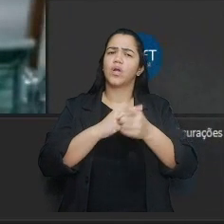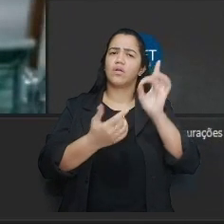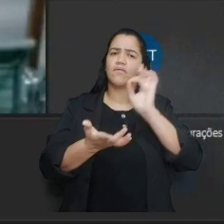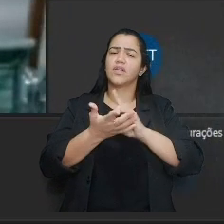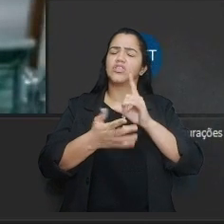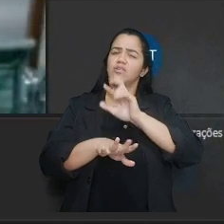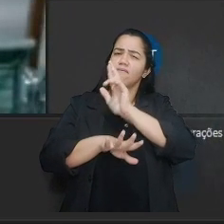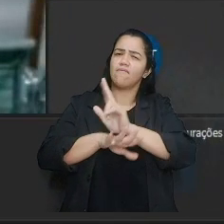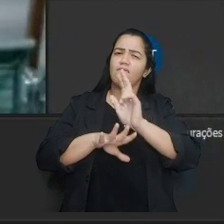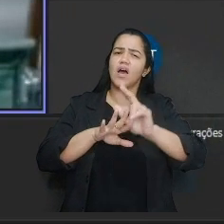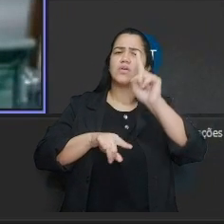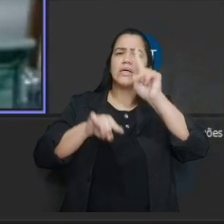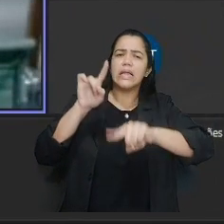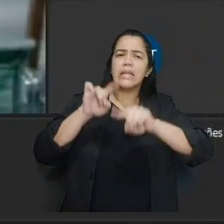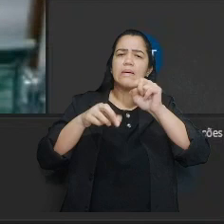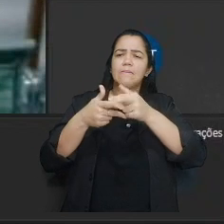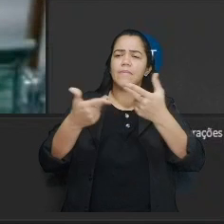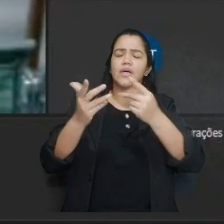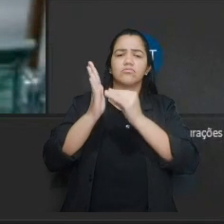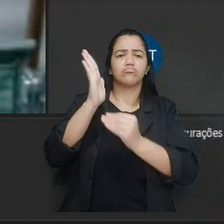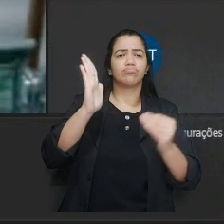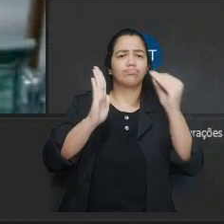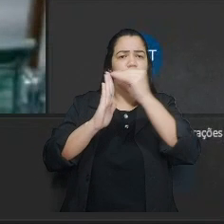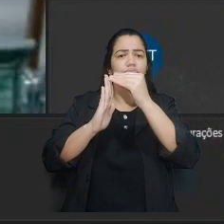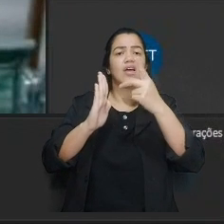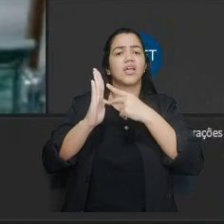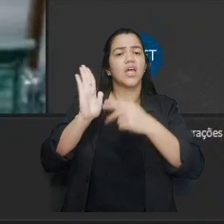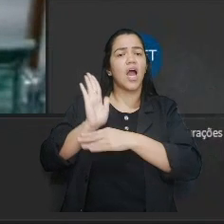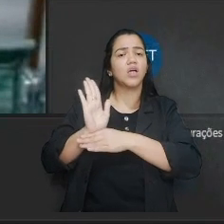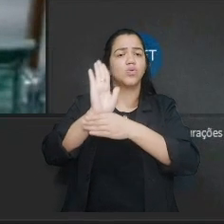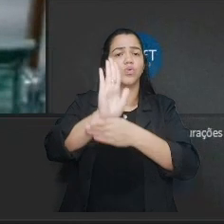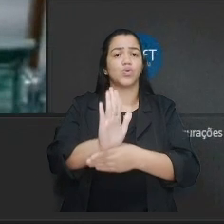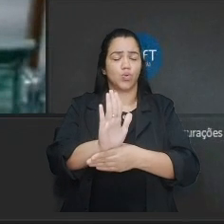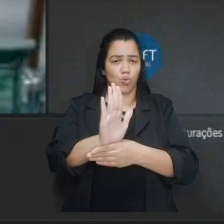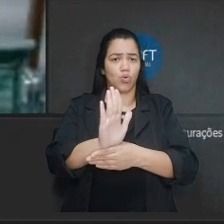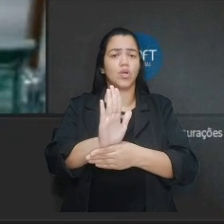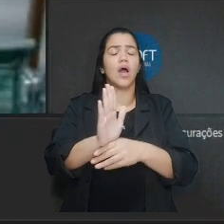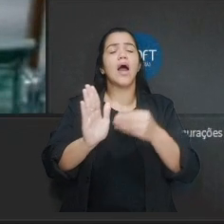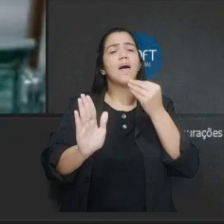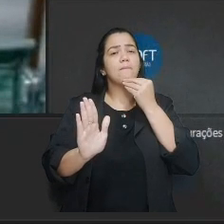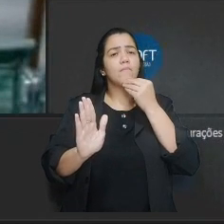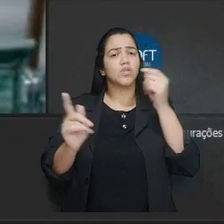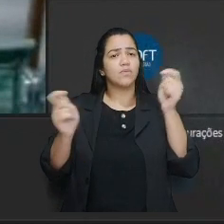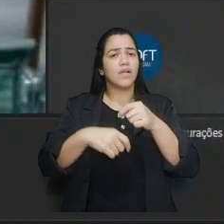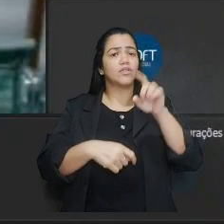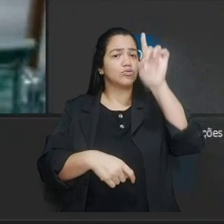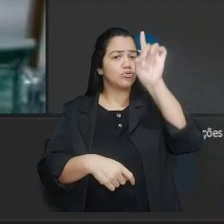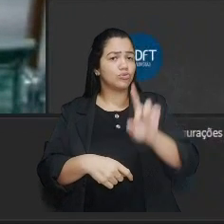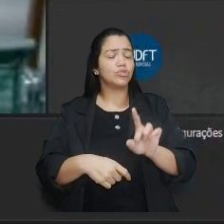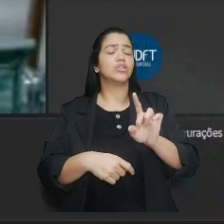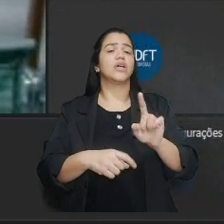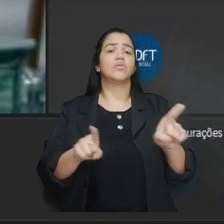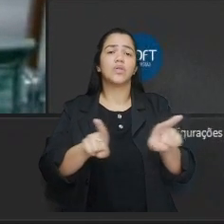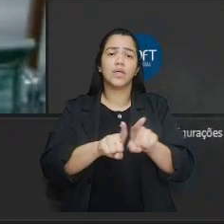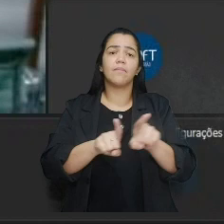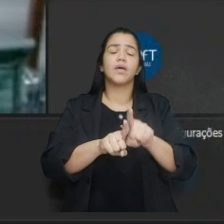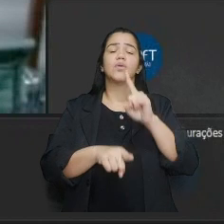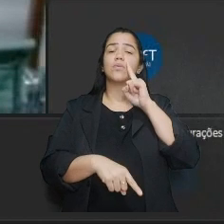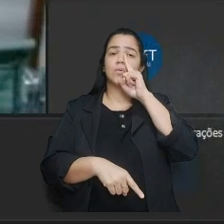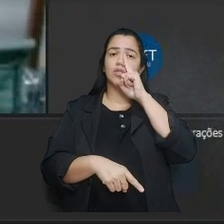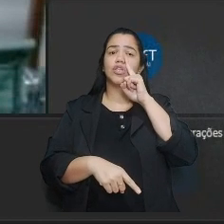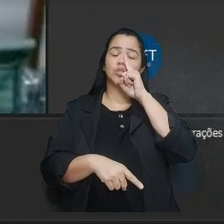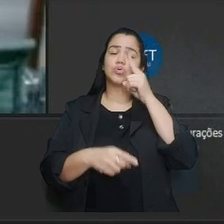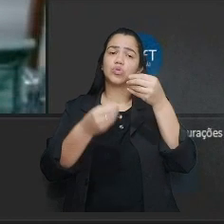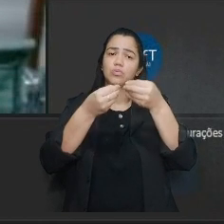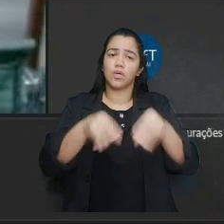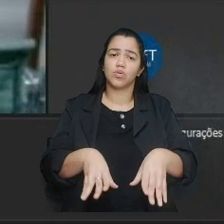contrário, há diversos elementos nos autos que corroboram a probabilidade do direito e o risco